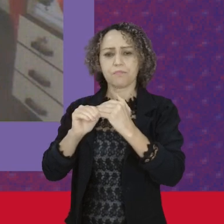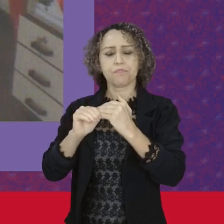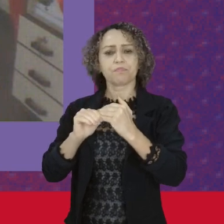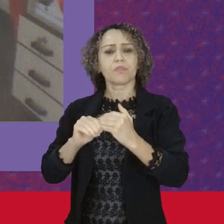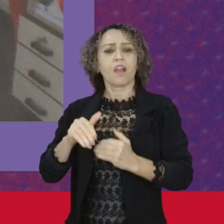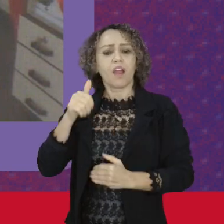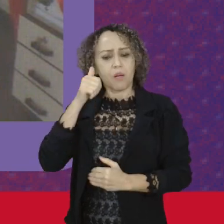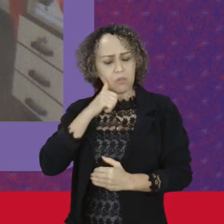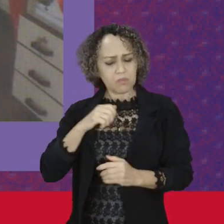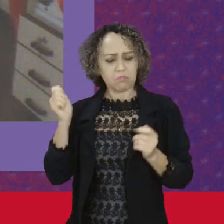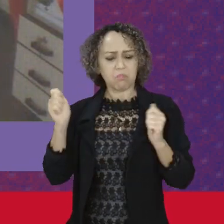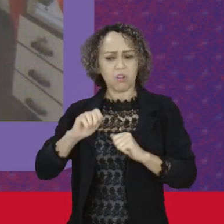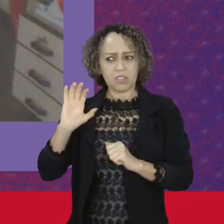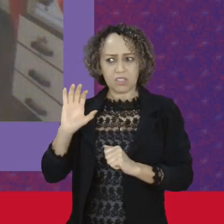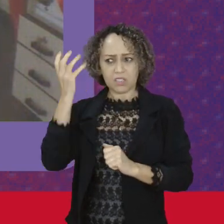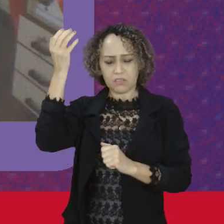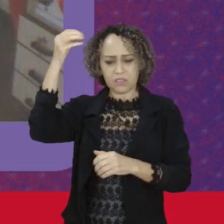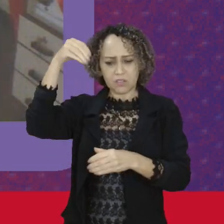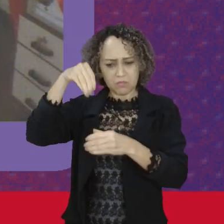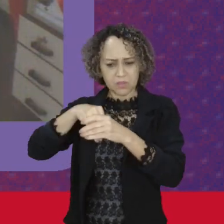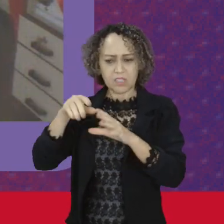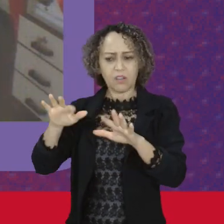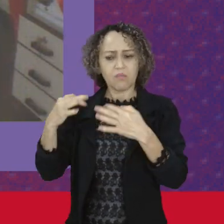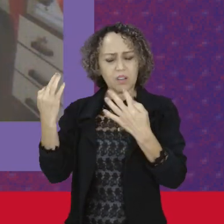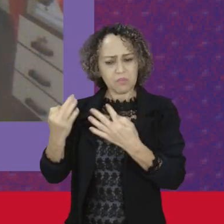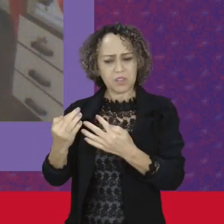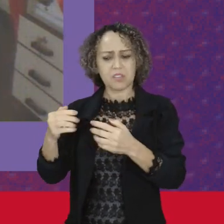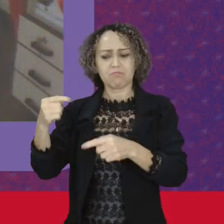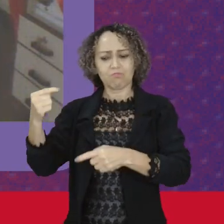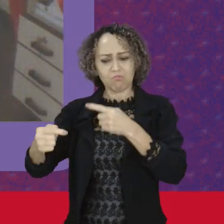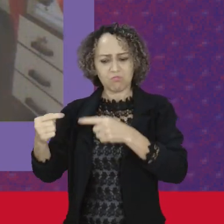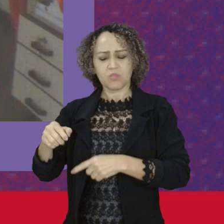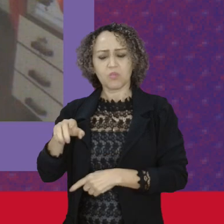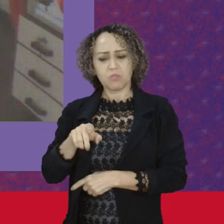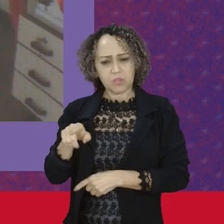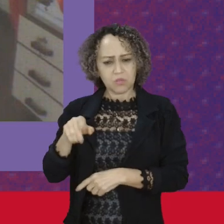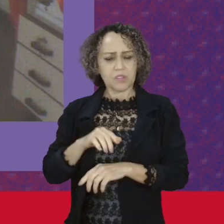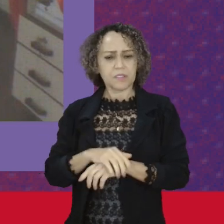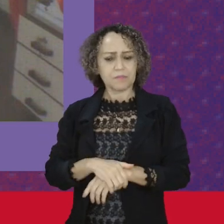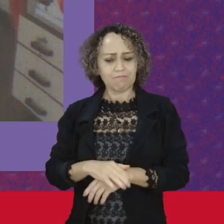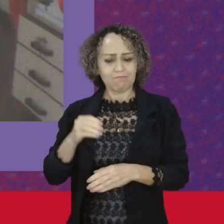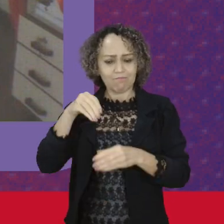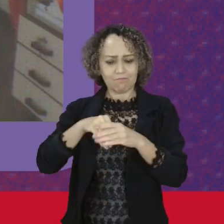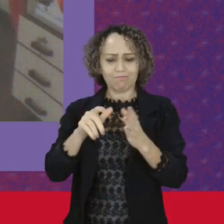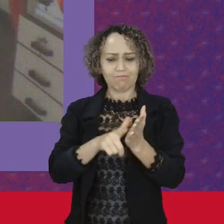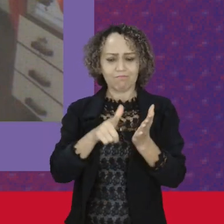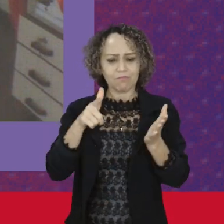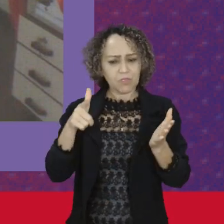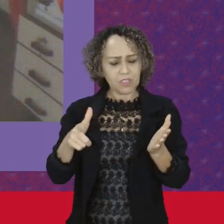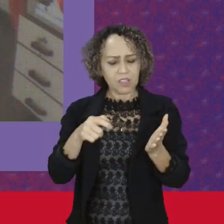de decisão dentro da família, se discute muito isso, né, nesses jornais. Então, é muito interessante. E o